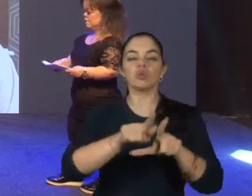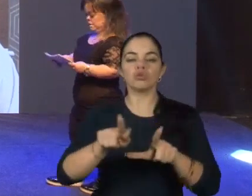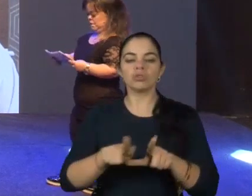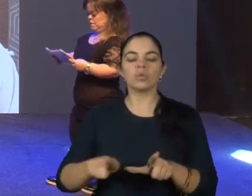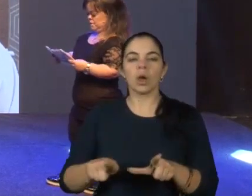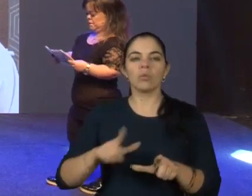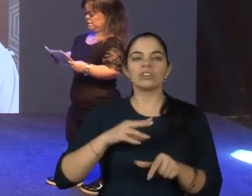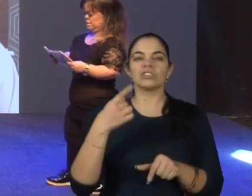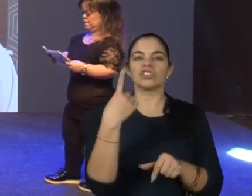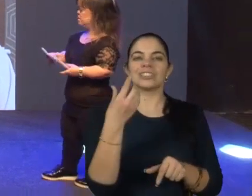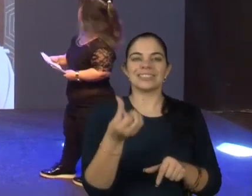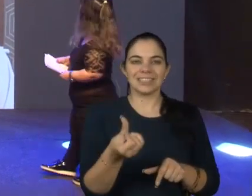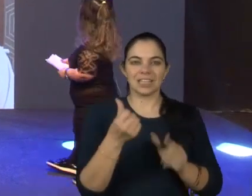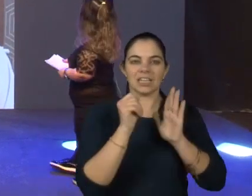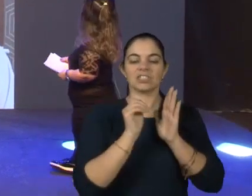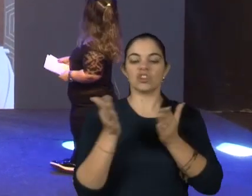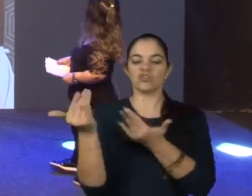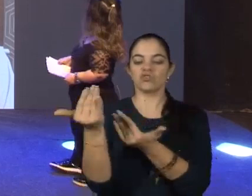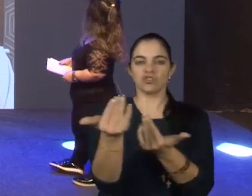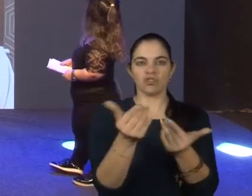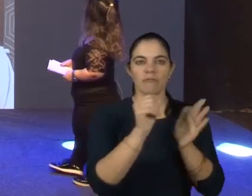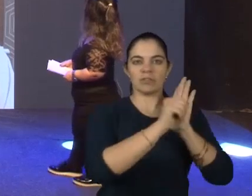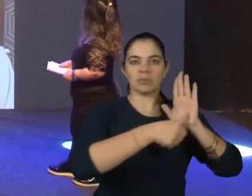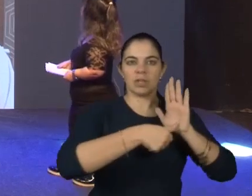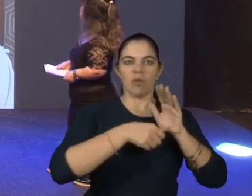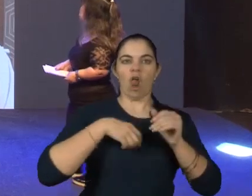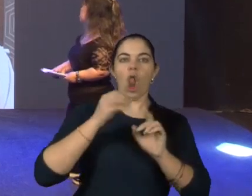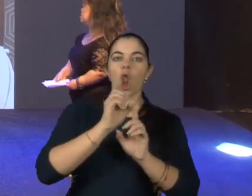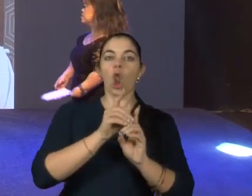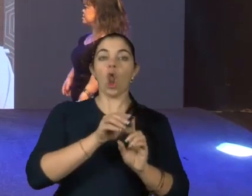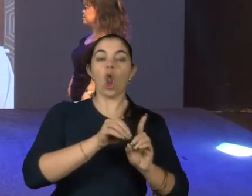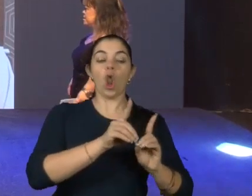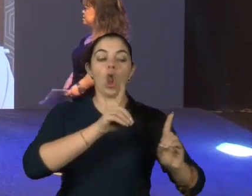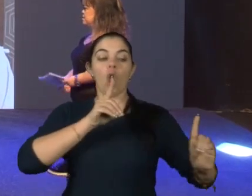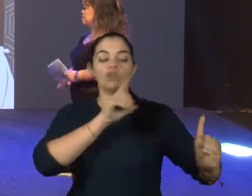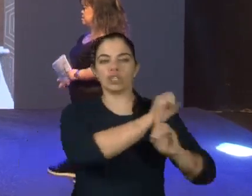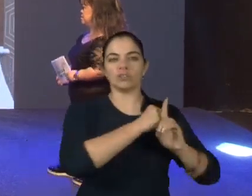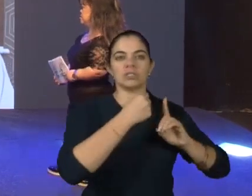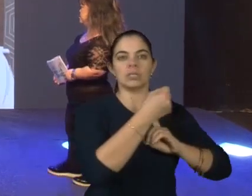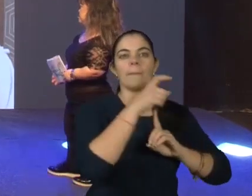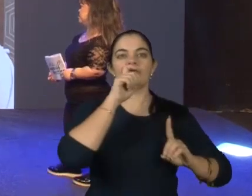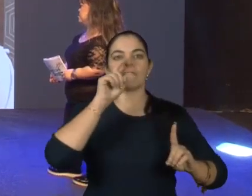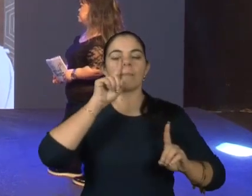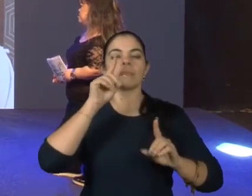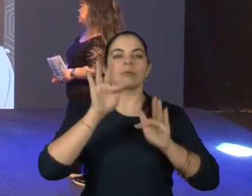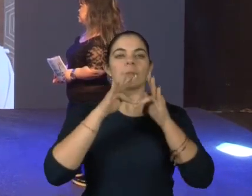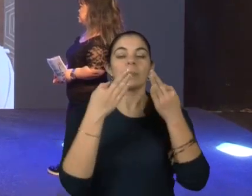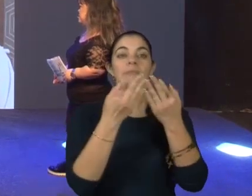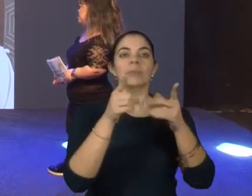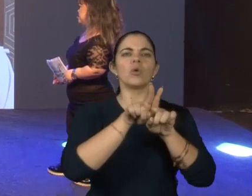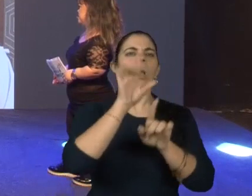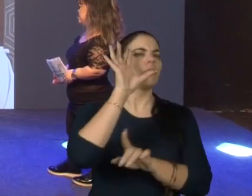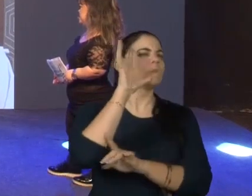com síndrome de Down, ficaram numa casa, longe dos seus pais, da sociedade, para aprender a morar sozinho. O que aconteceu